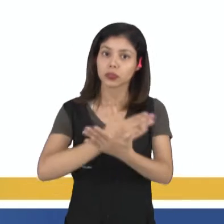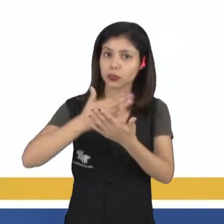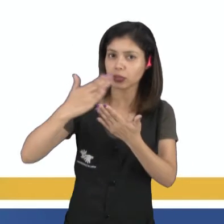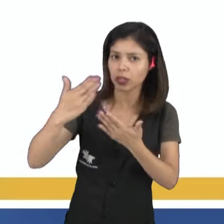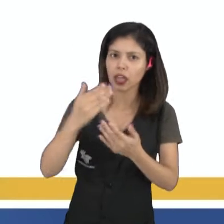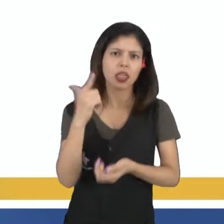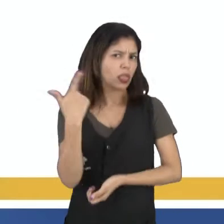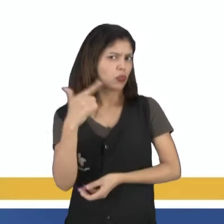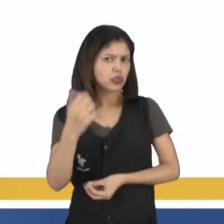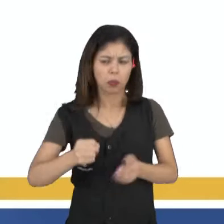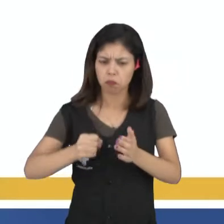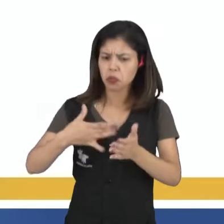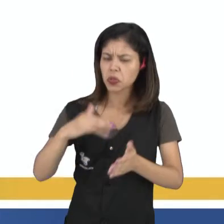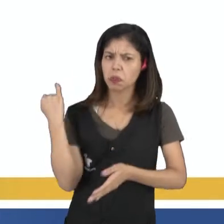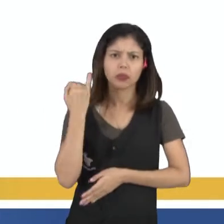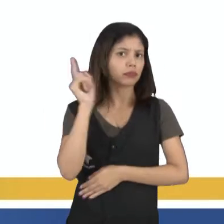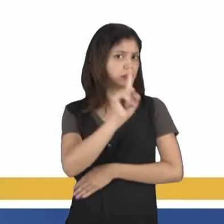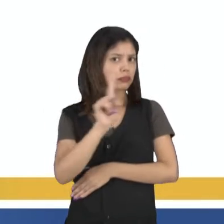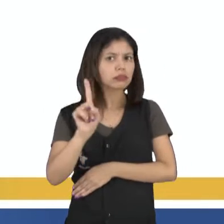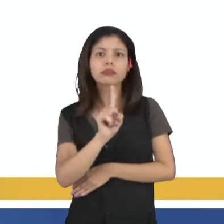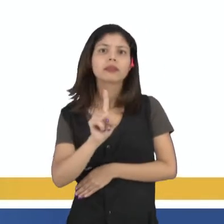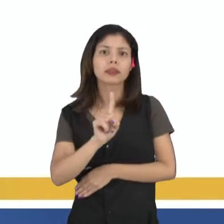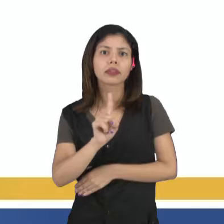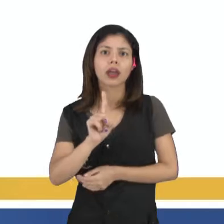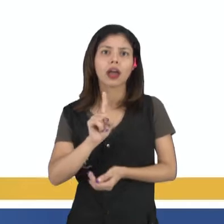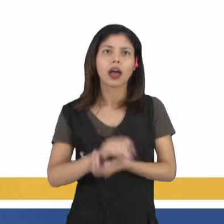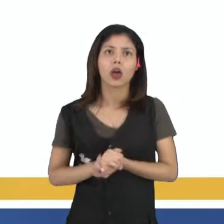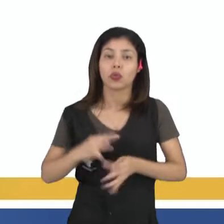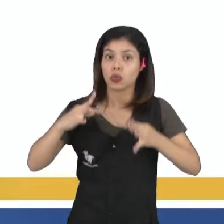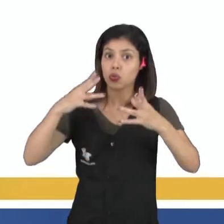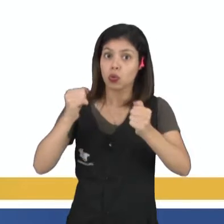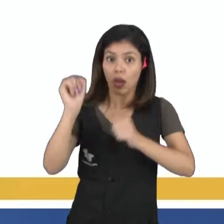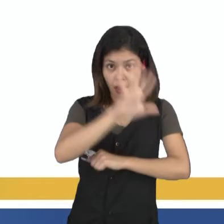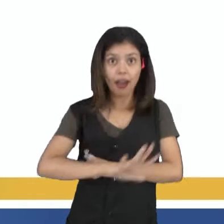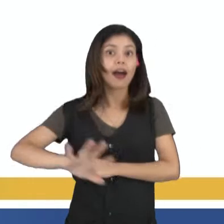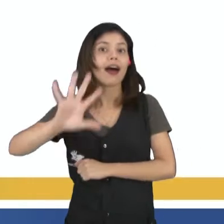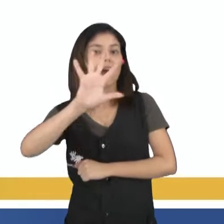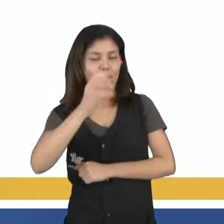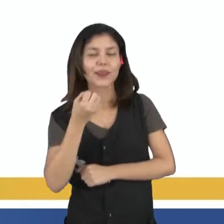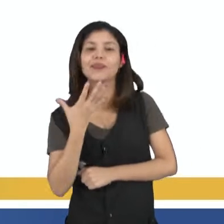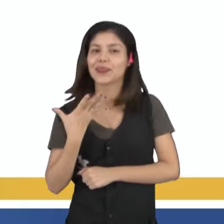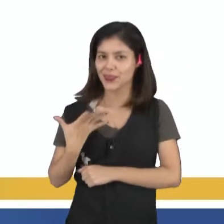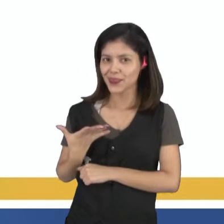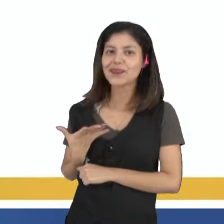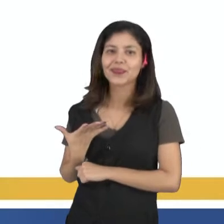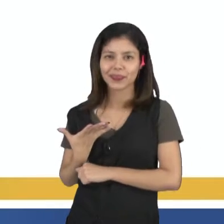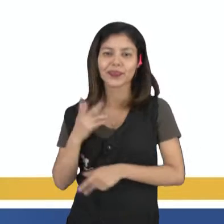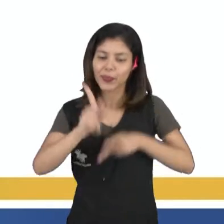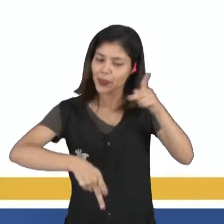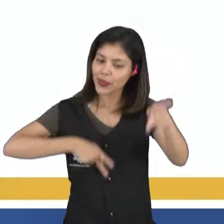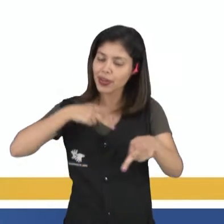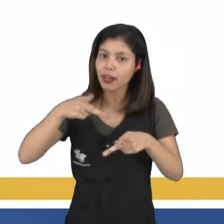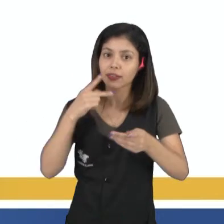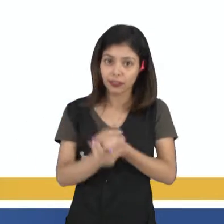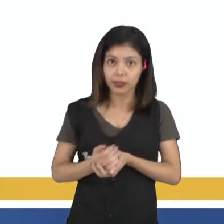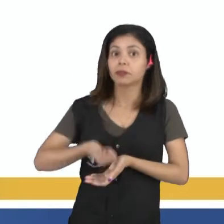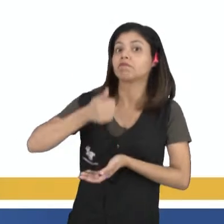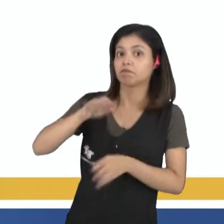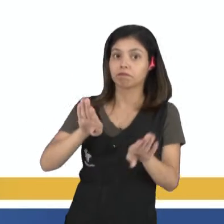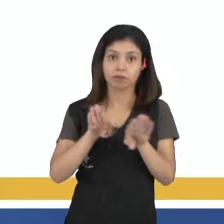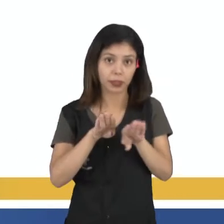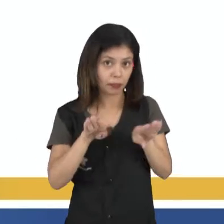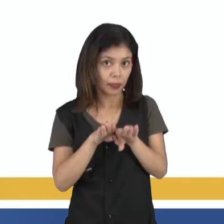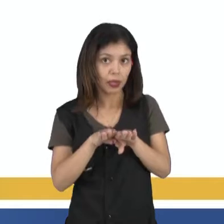vocês inicialmente não tinha tanta importância não é mais com o cenário internacional favorável né a popularização dessa bebida